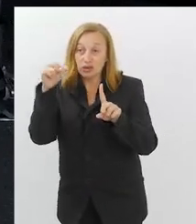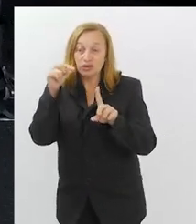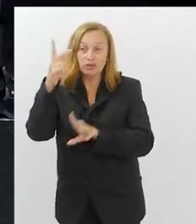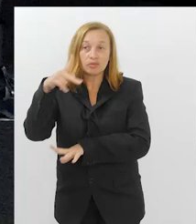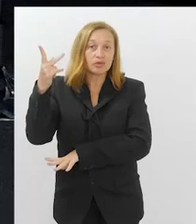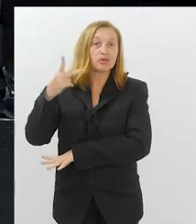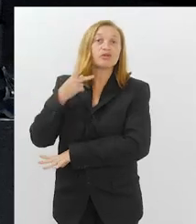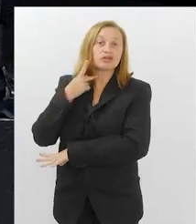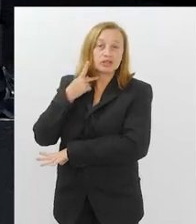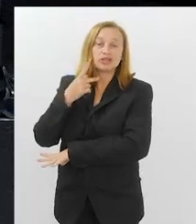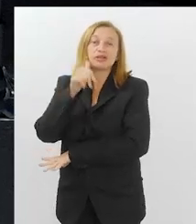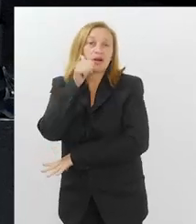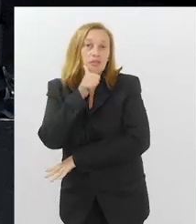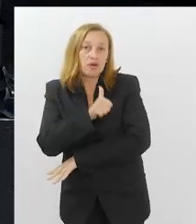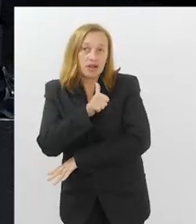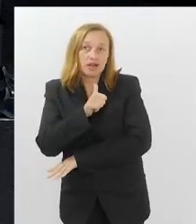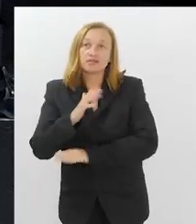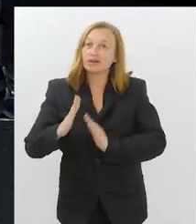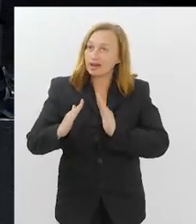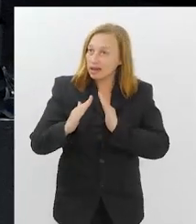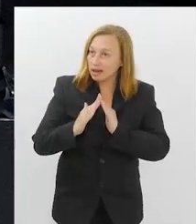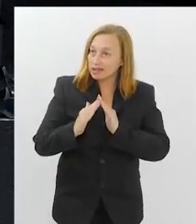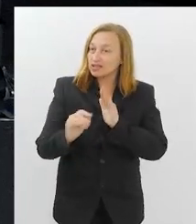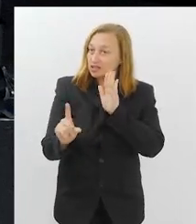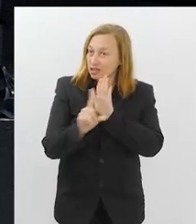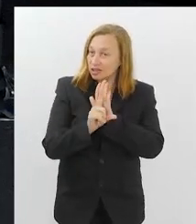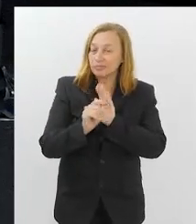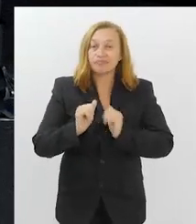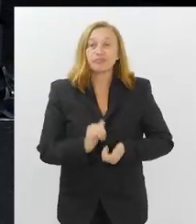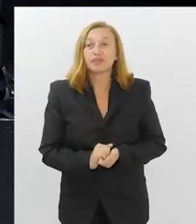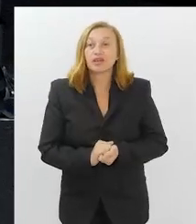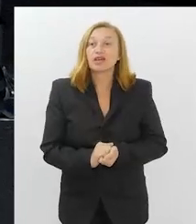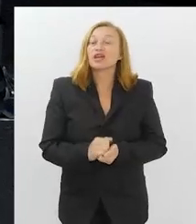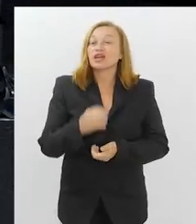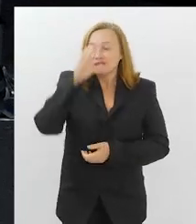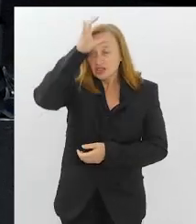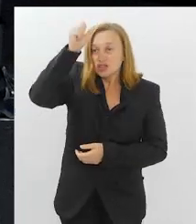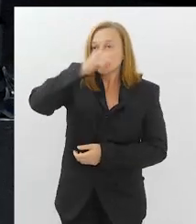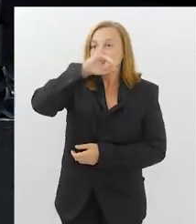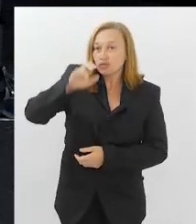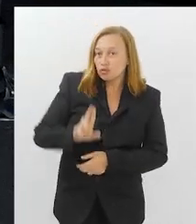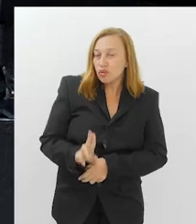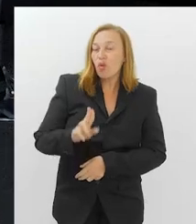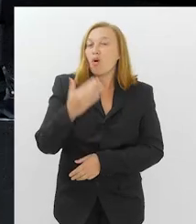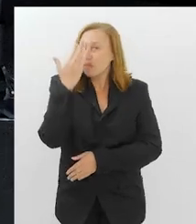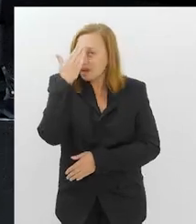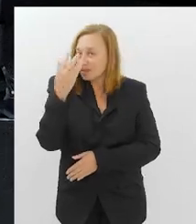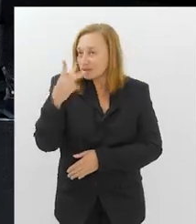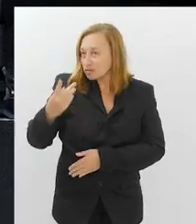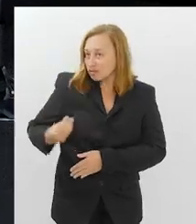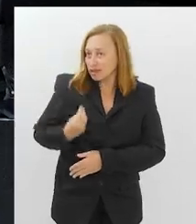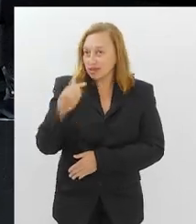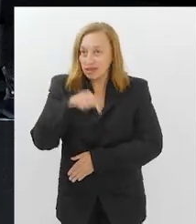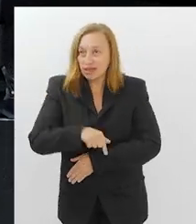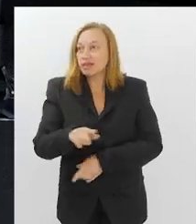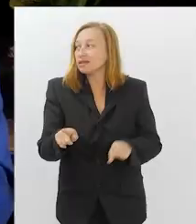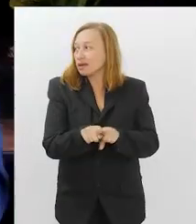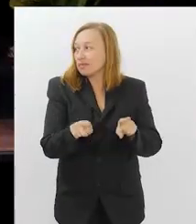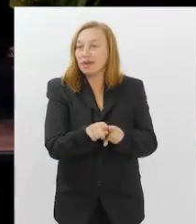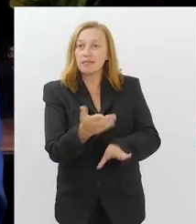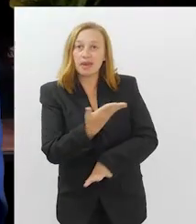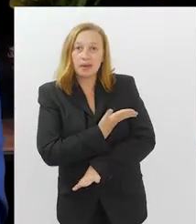né, da Procuradoria da Mulher desta Casa Legislativa. Tia Ju, muito obrigado pela sua presença aqui. E a minha querida